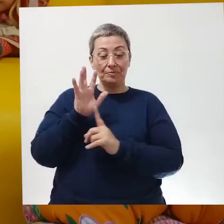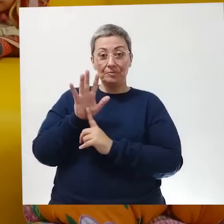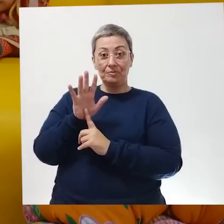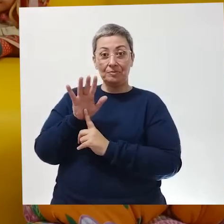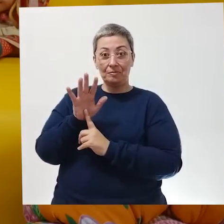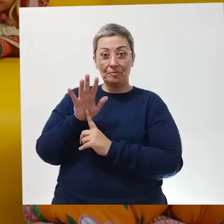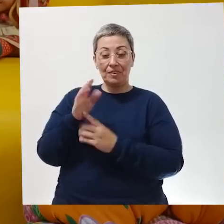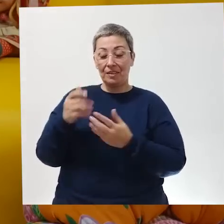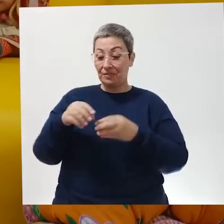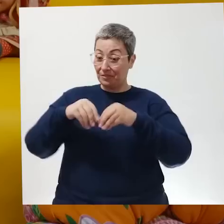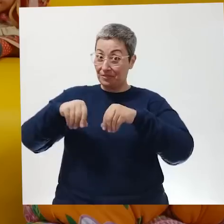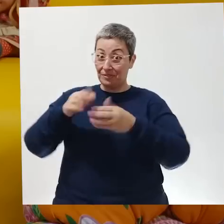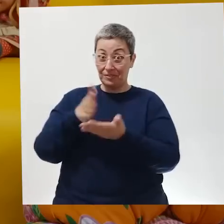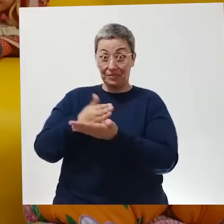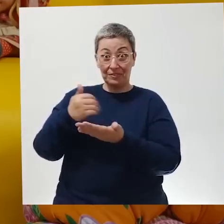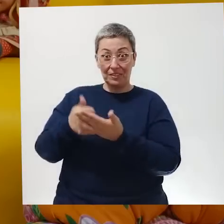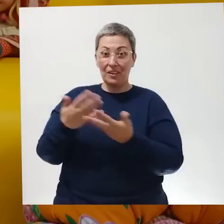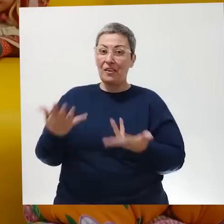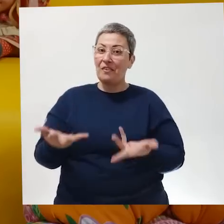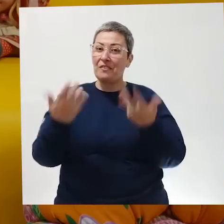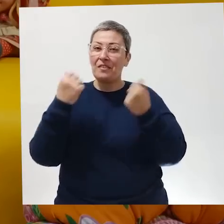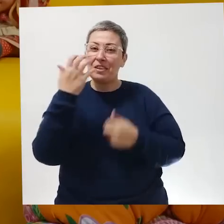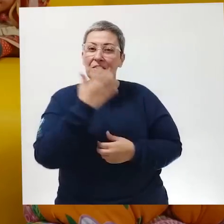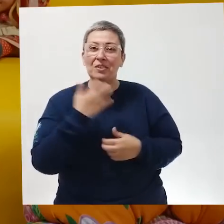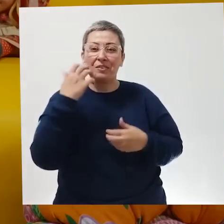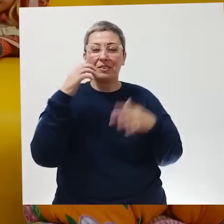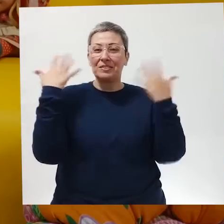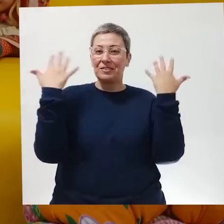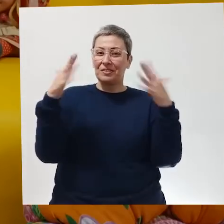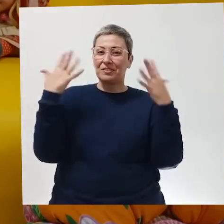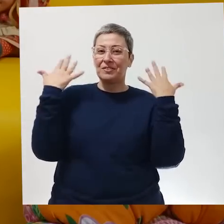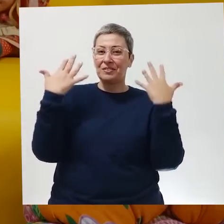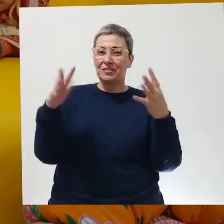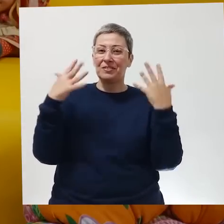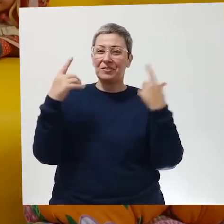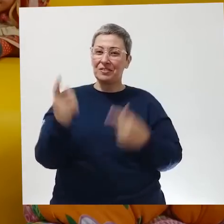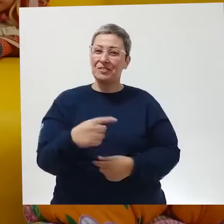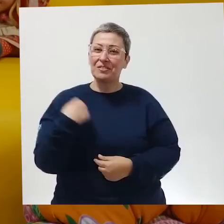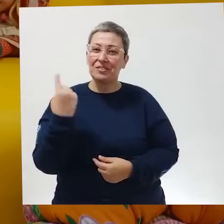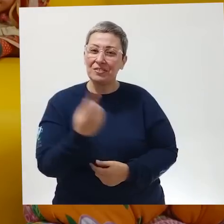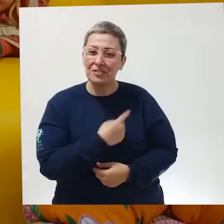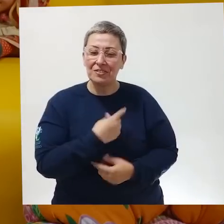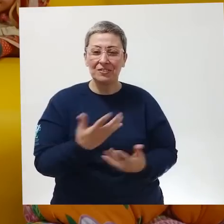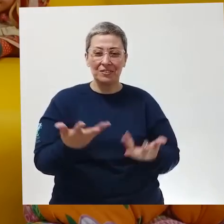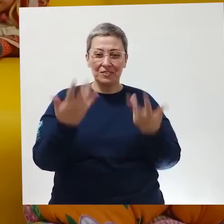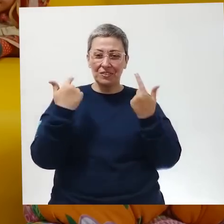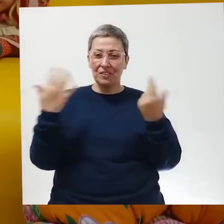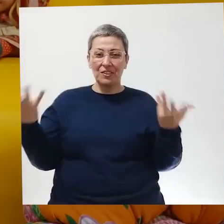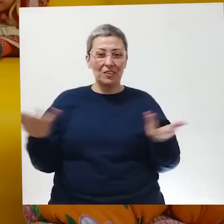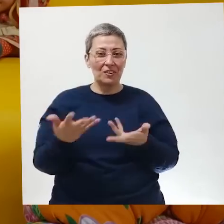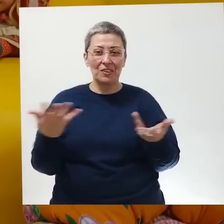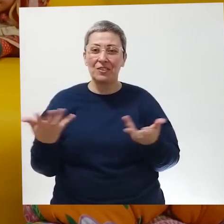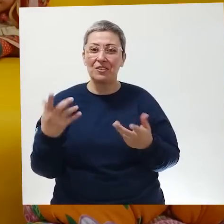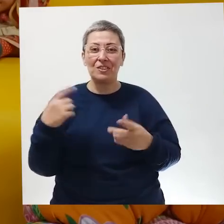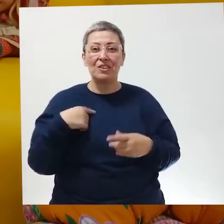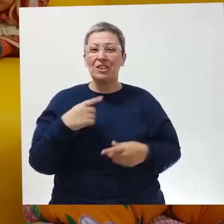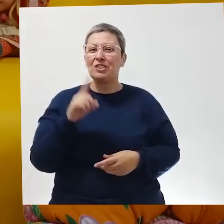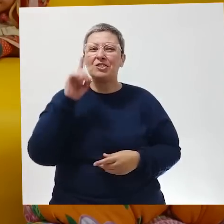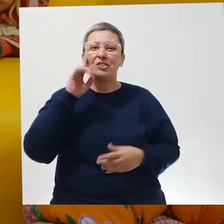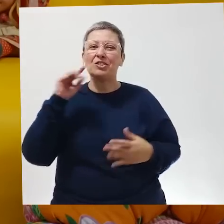o nosso bolo e vamos cantar parabéns pra gente, porque hoje é o